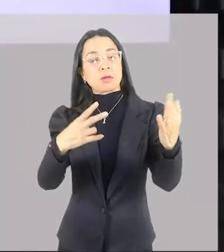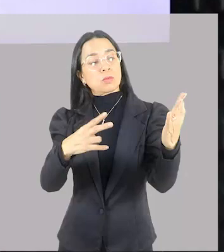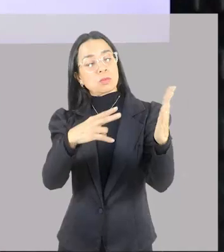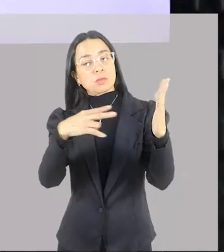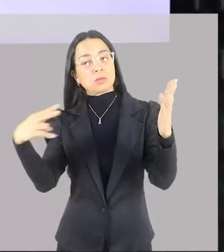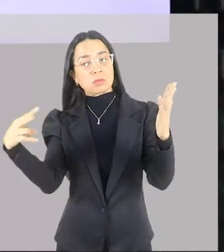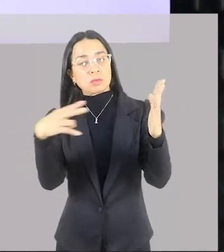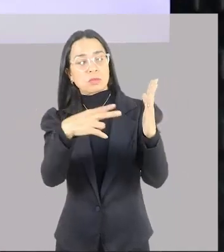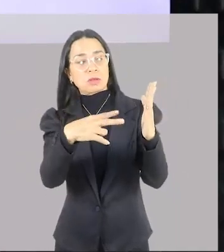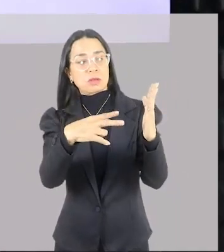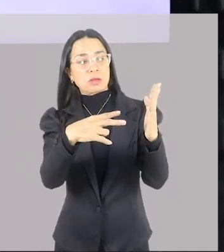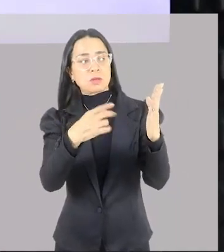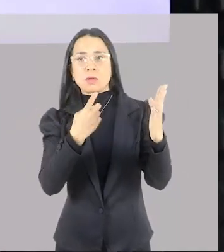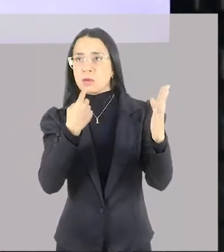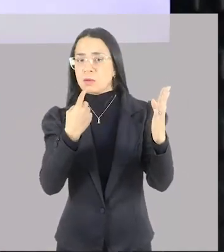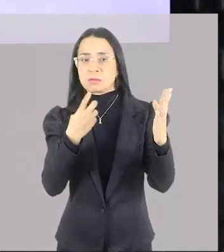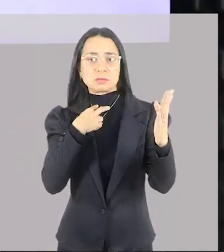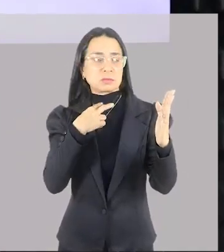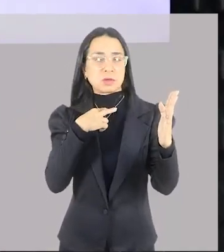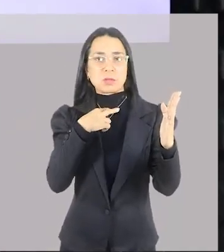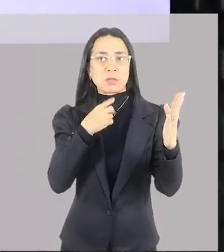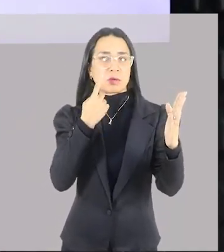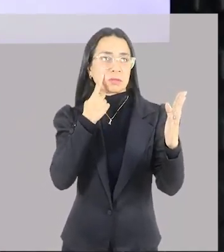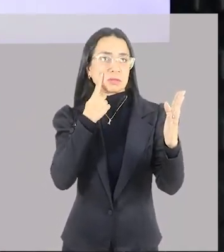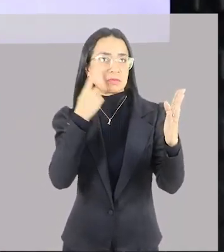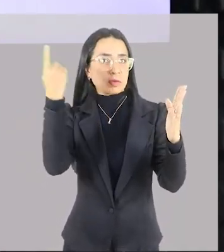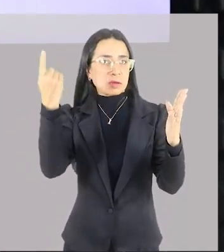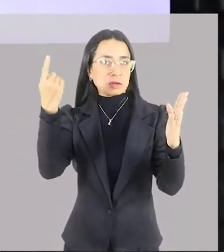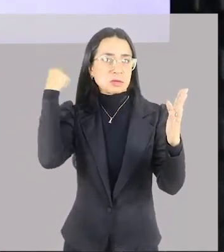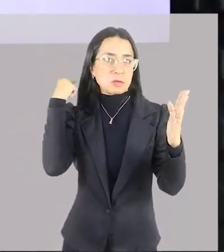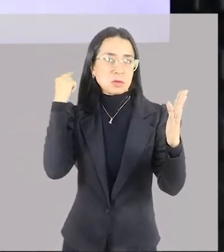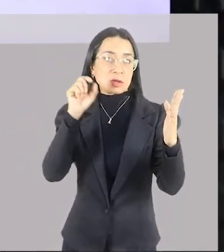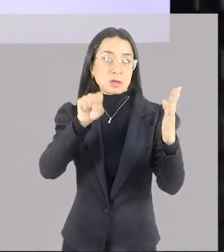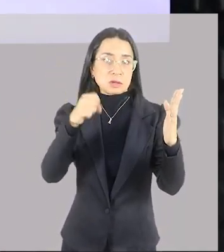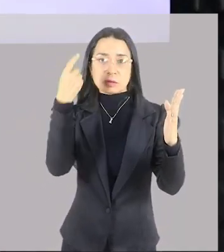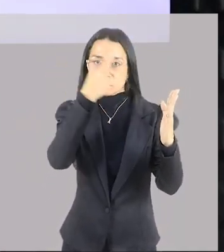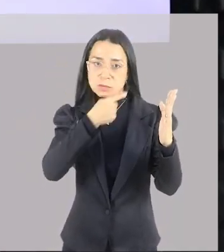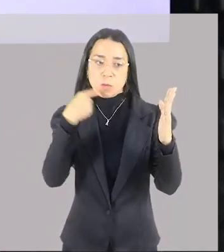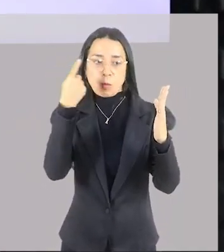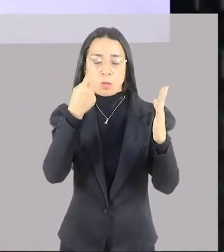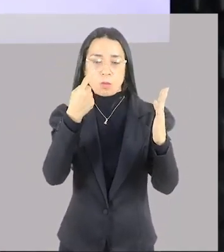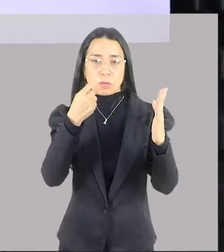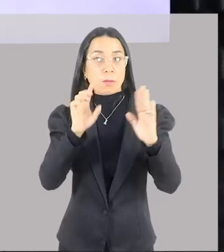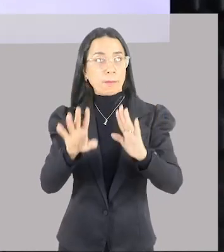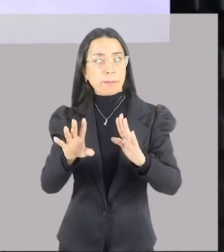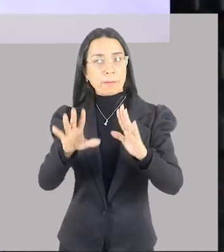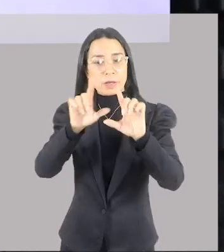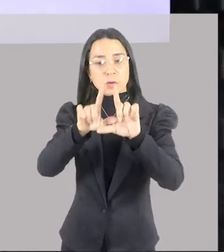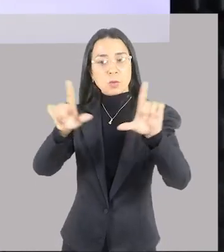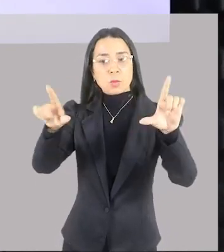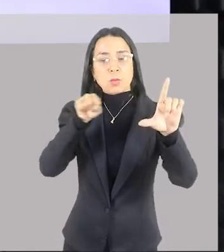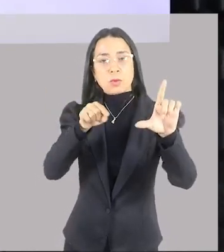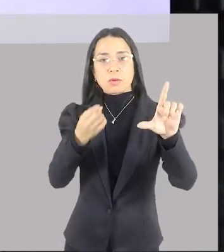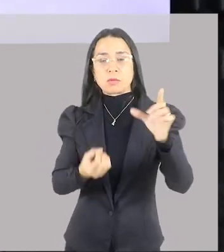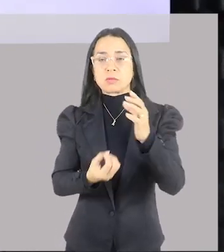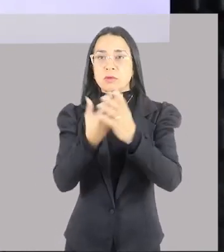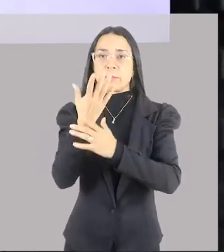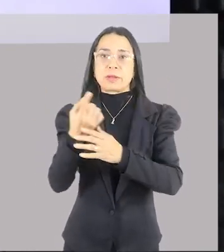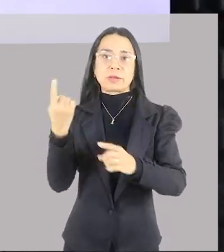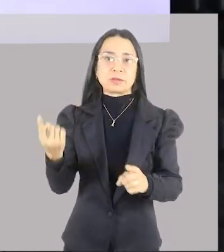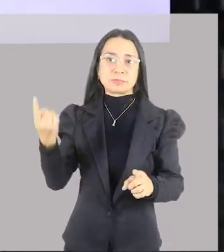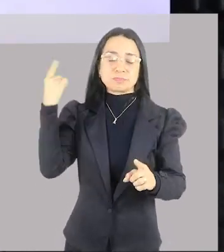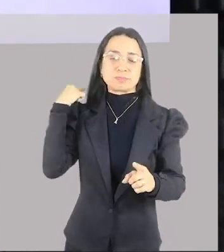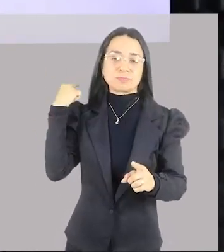não pode ver as costas, ele tem que ver o rosto de frente, né? Então, ele está associando dois